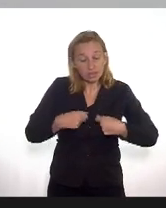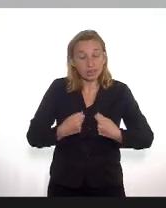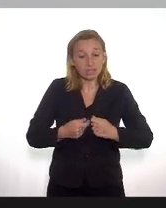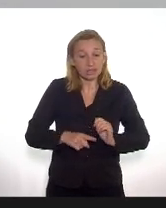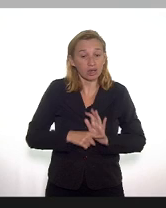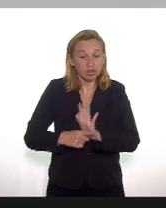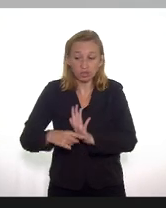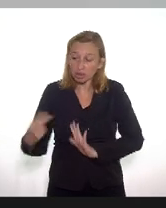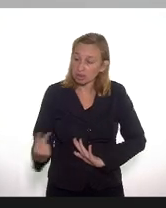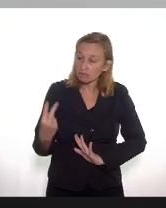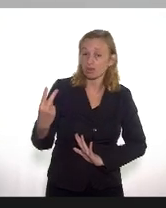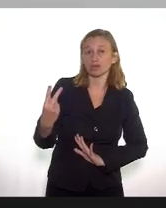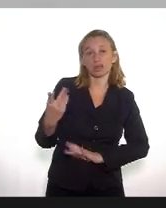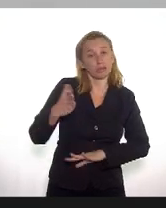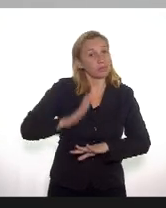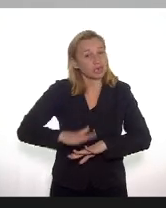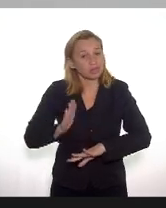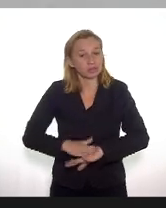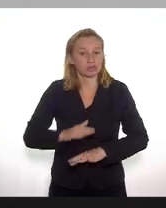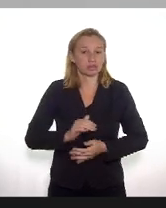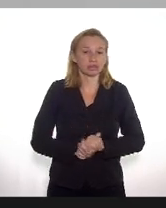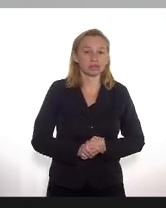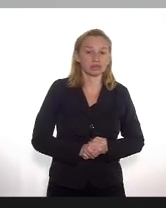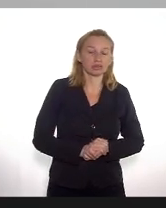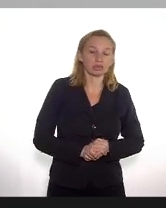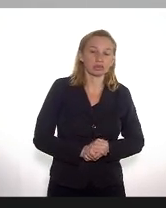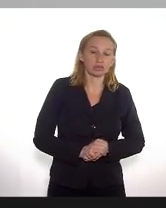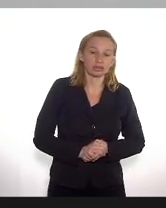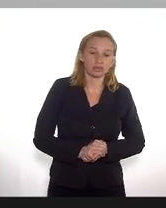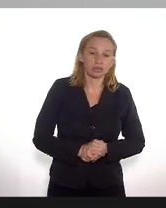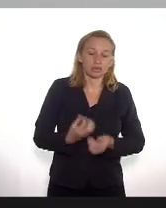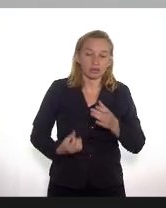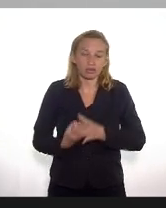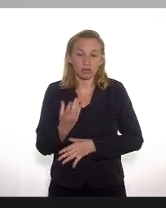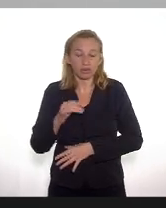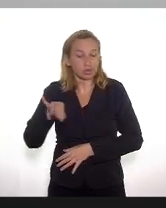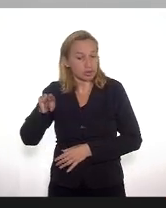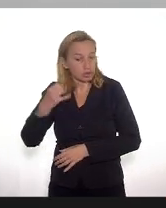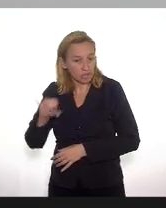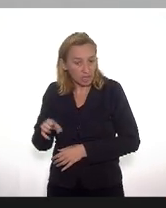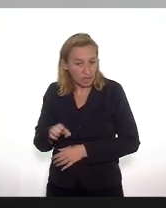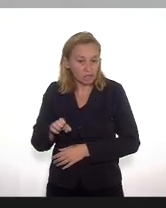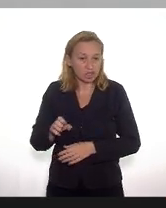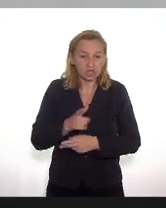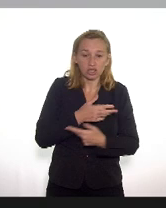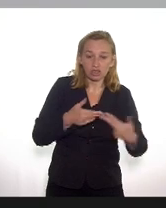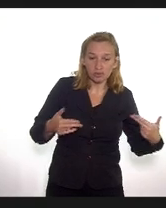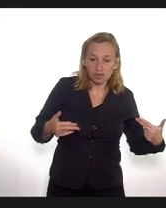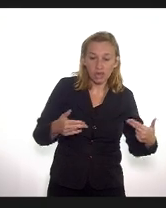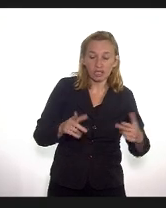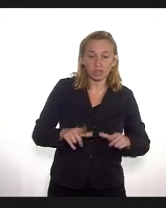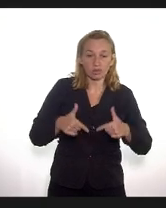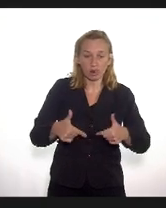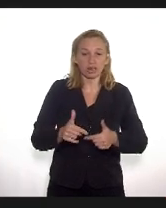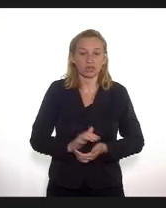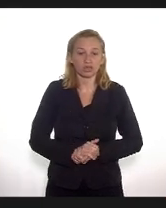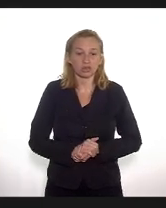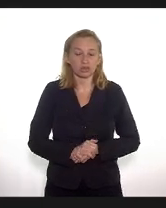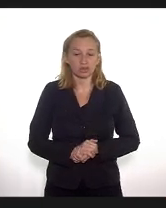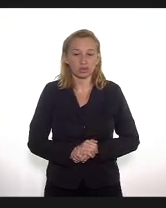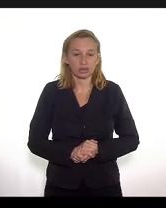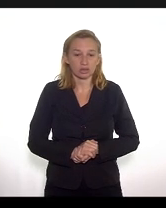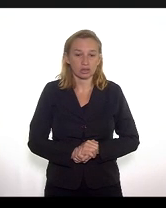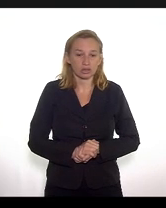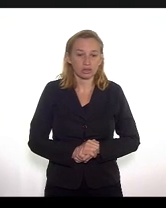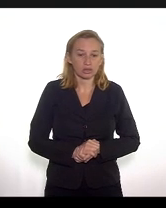e valorizados, né? Nós sabemos que a Fundação, né, o consórcio CEDERJ tem diversos atores, mas esses atores que estão